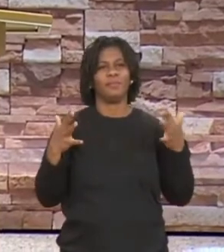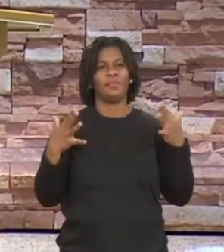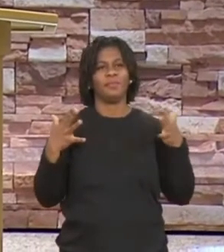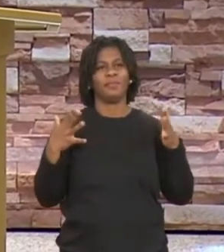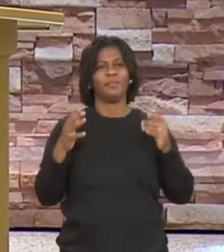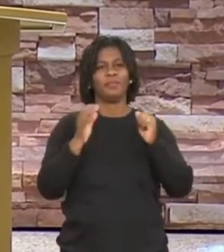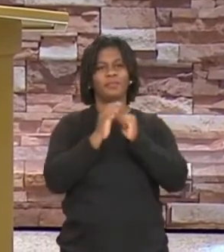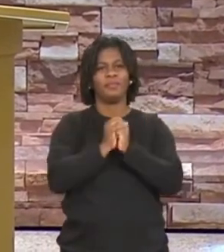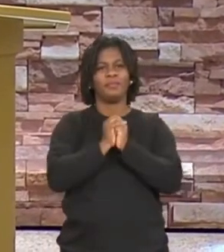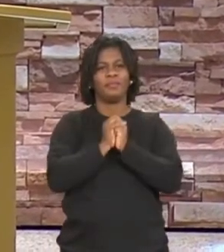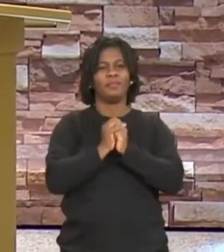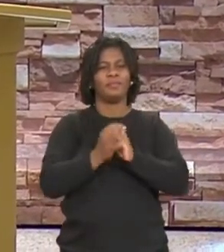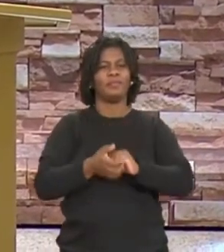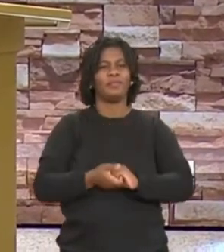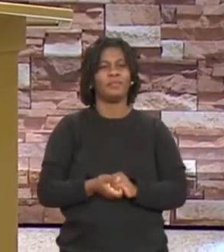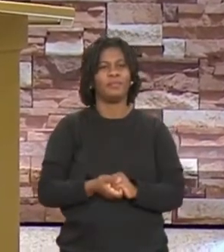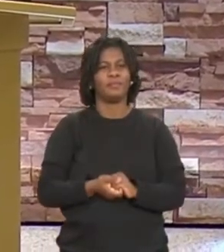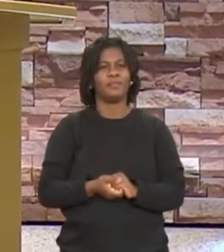Amém, amém.